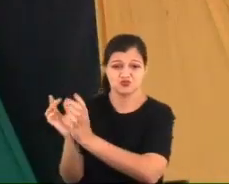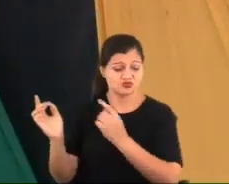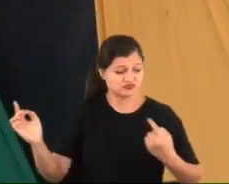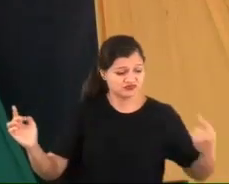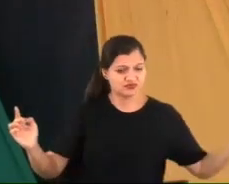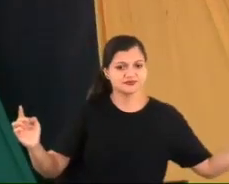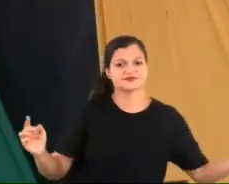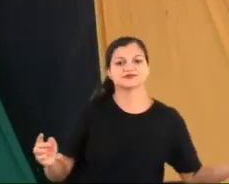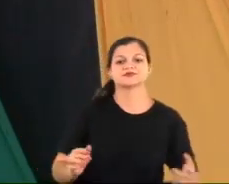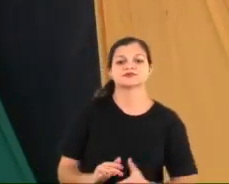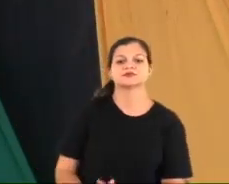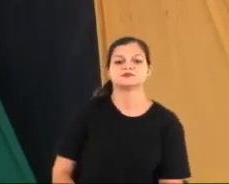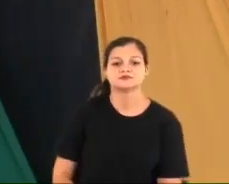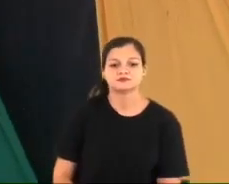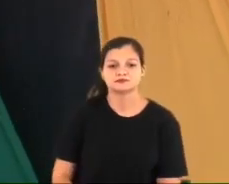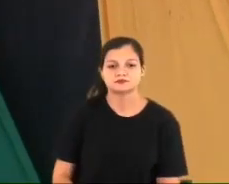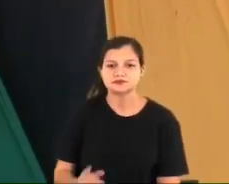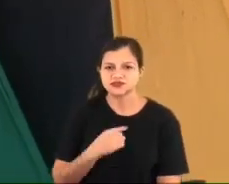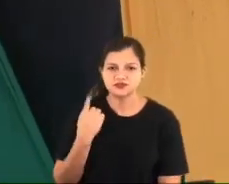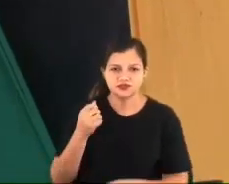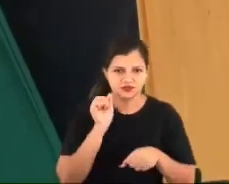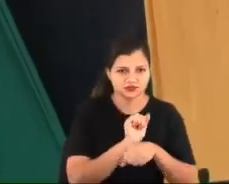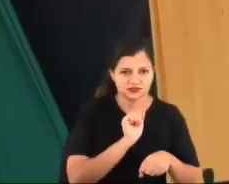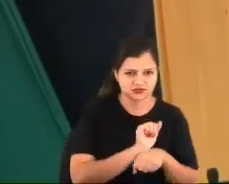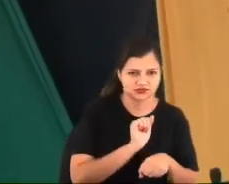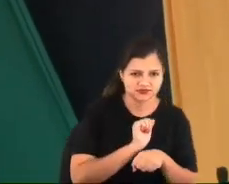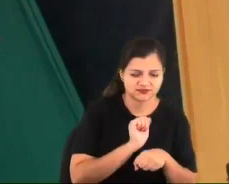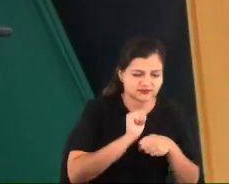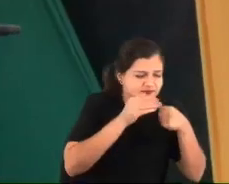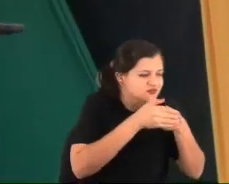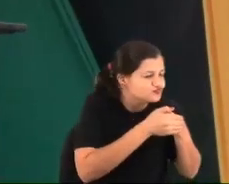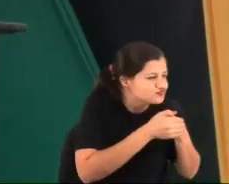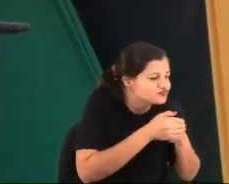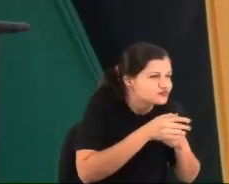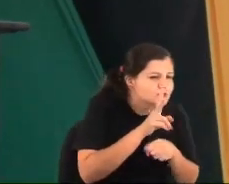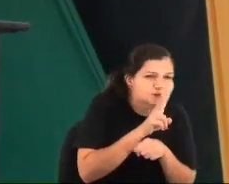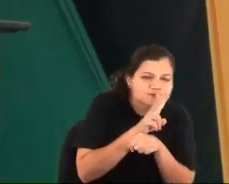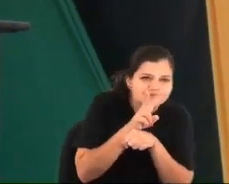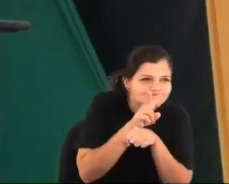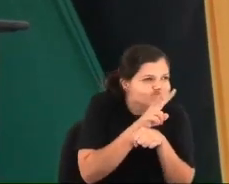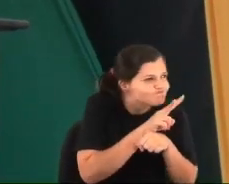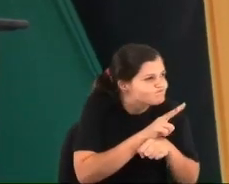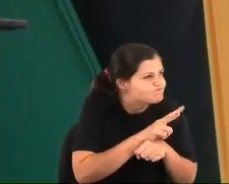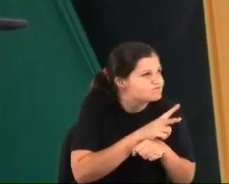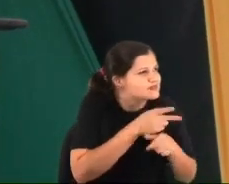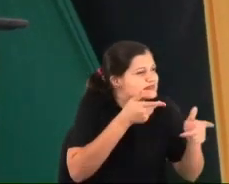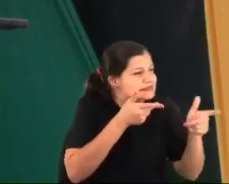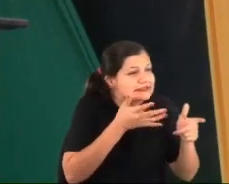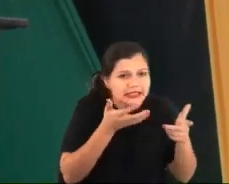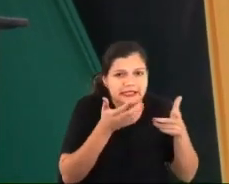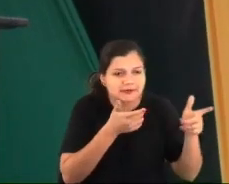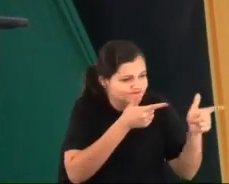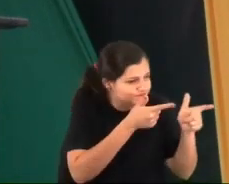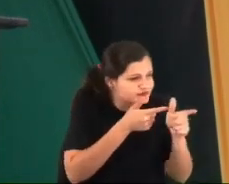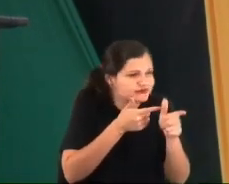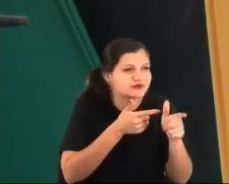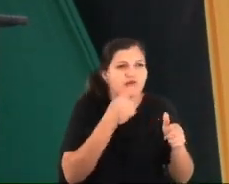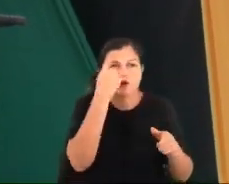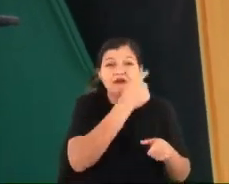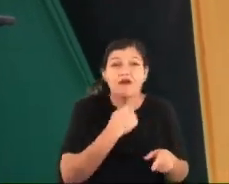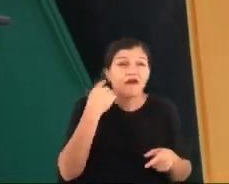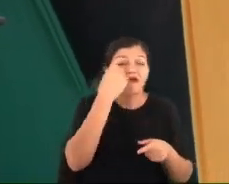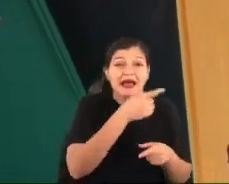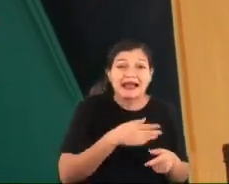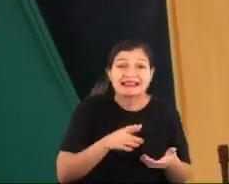né? A gente esperou, ficou ali escondido, fez silêncio, horas e horas tentando e nada, a gente não conseguiu